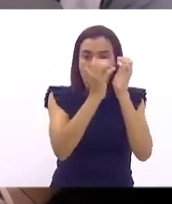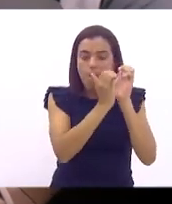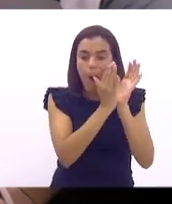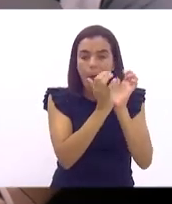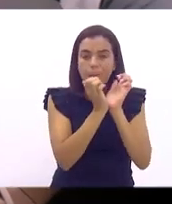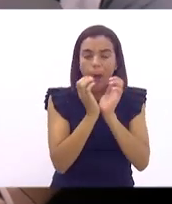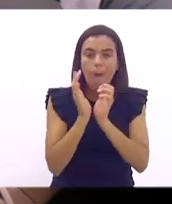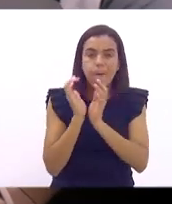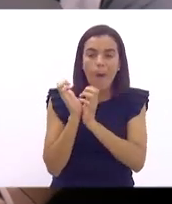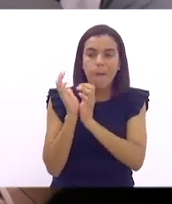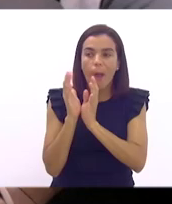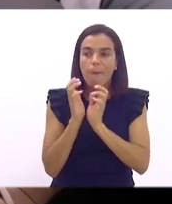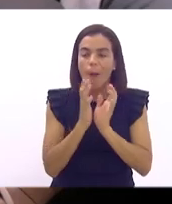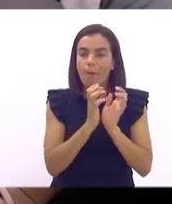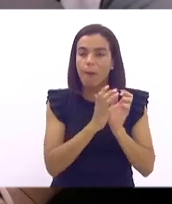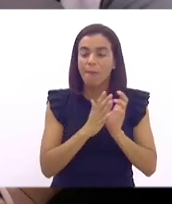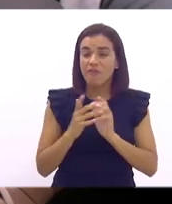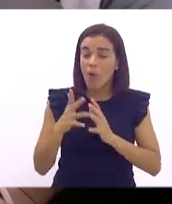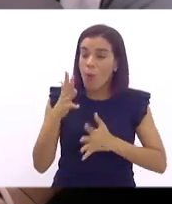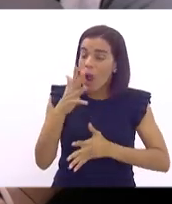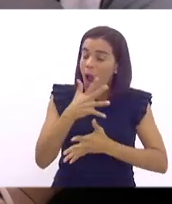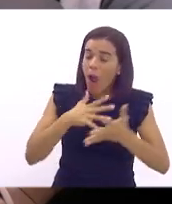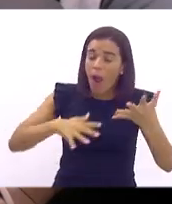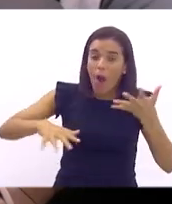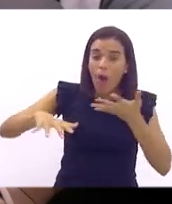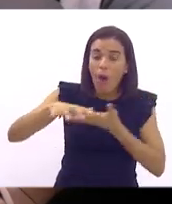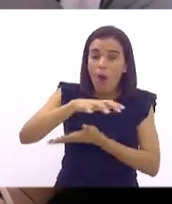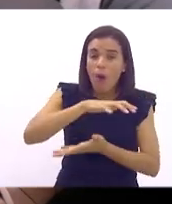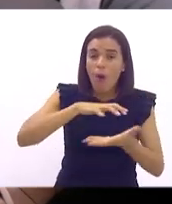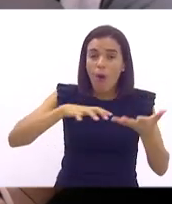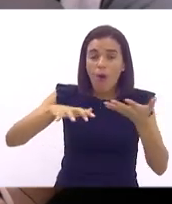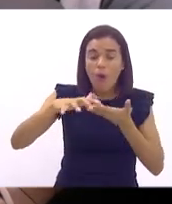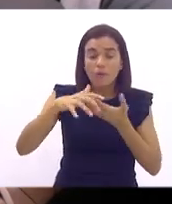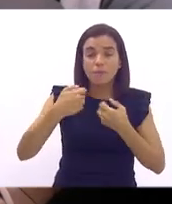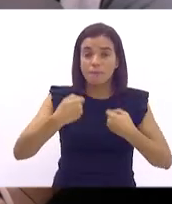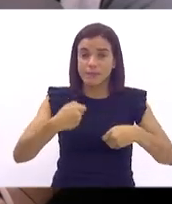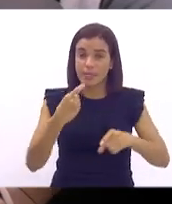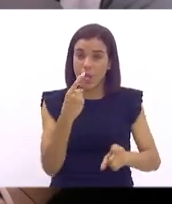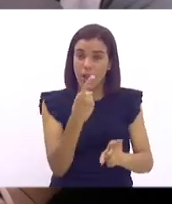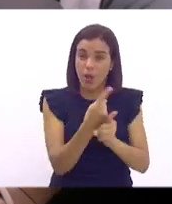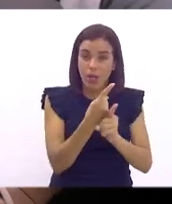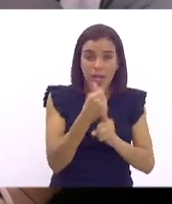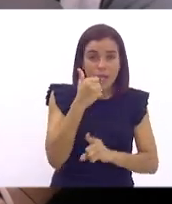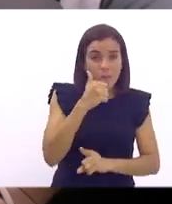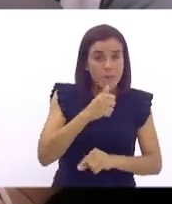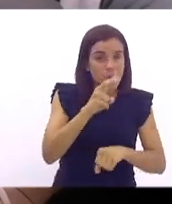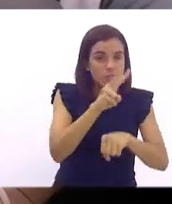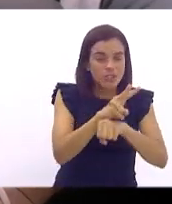outros estados ligando, foi uma confusão danada. Tem que localizar e colocar essa menina